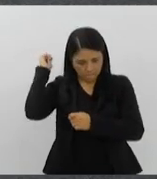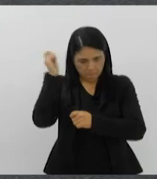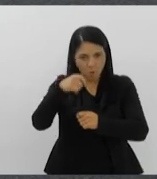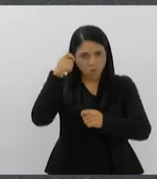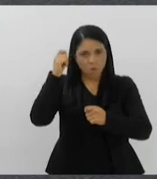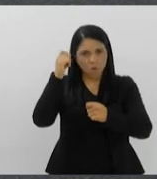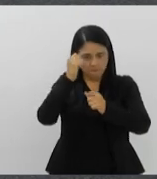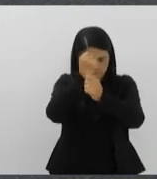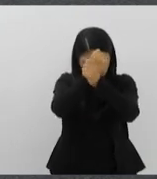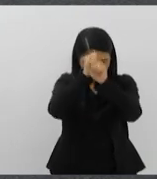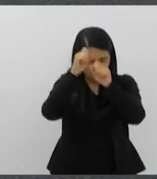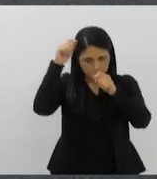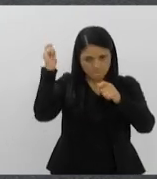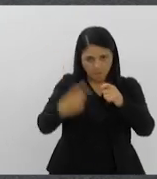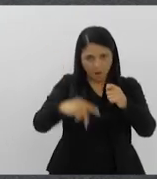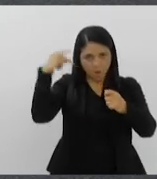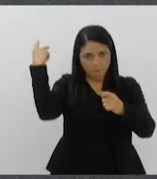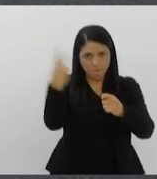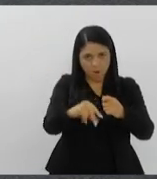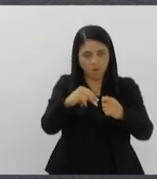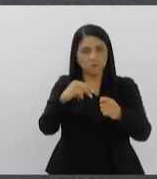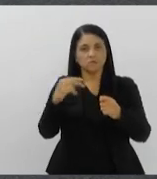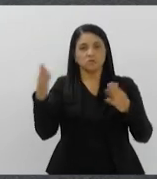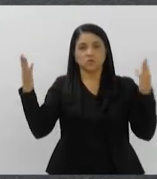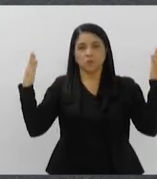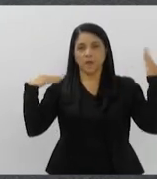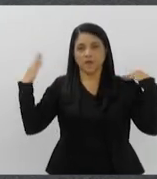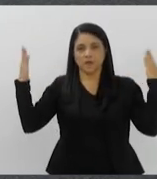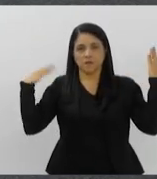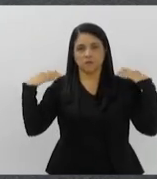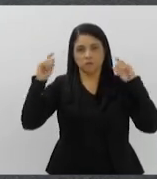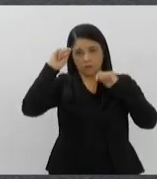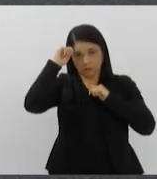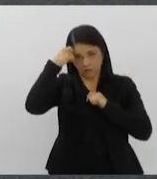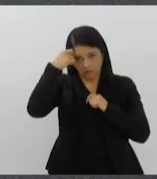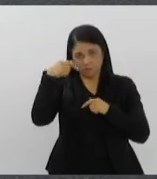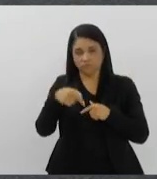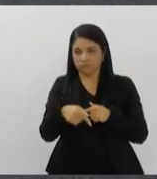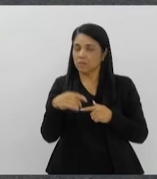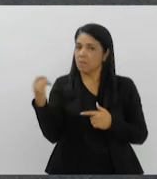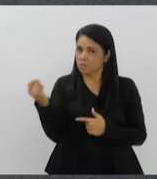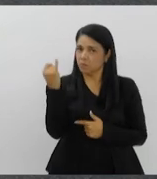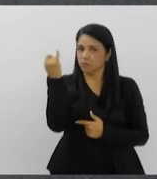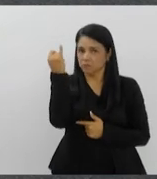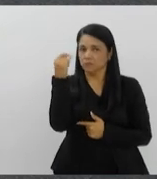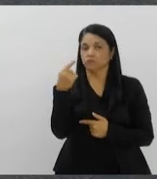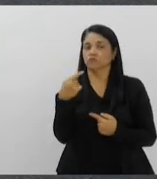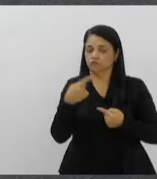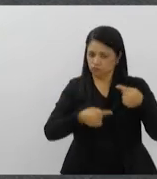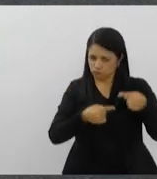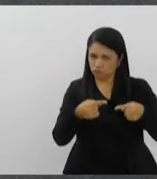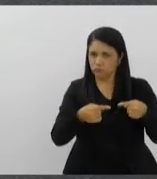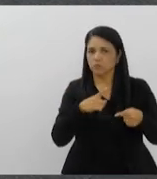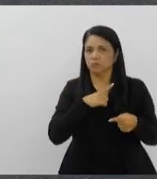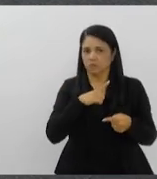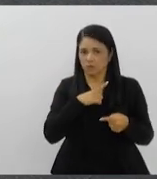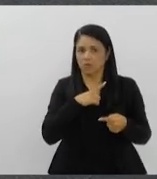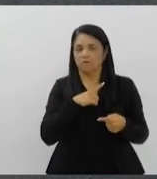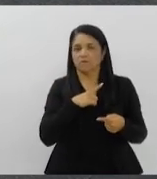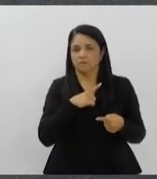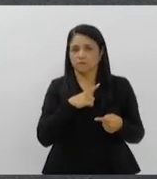chibatadas nos marinheiros negros. Isso é uma coisa relevante. Inclusive, houve uma discussão que